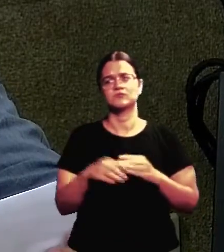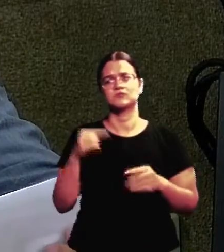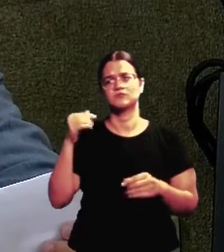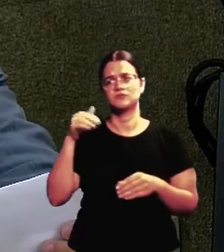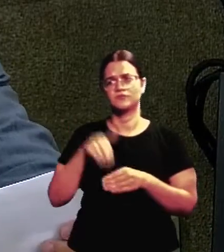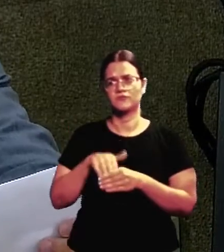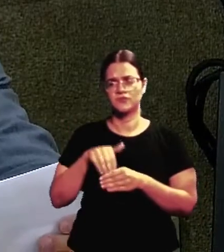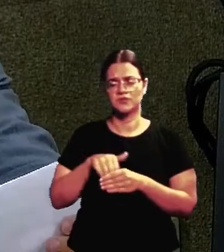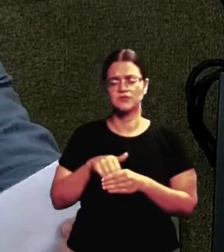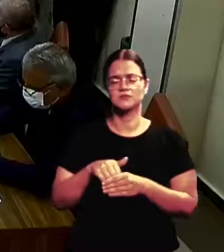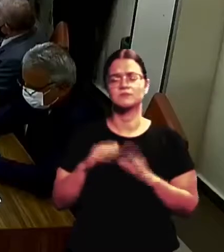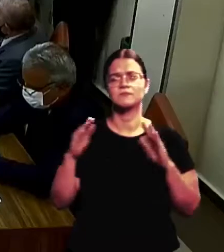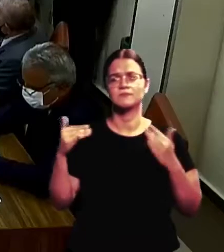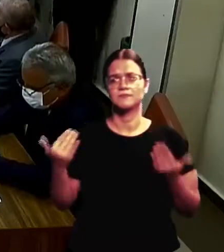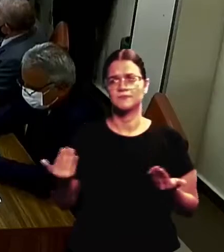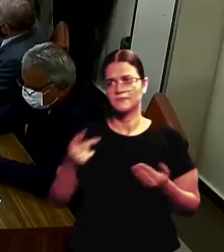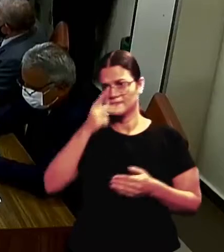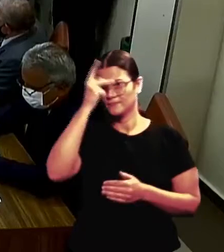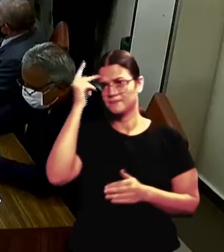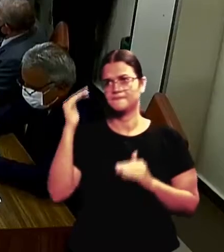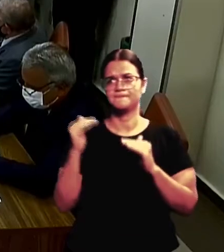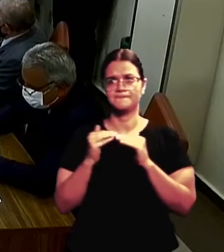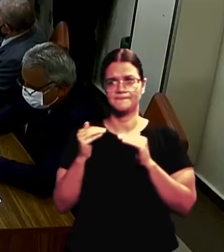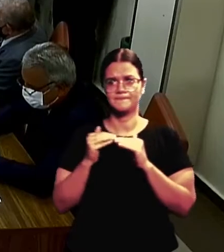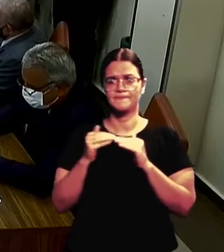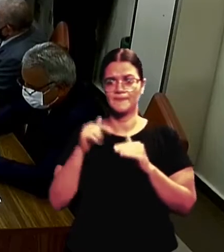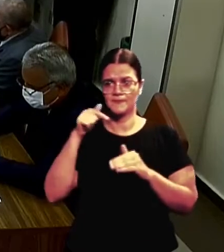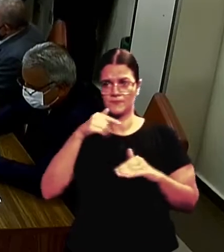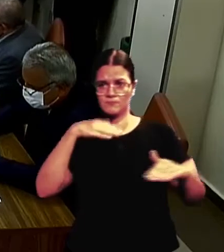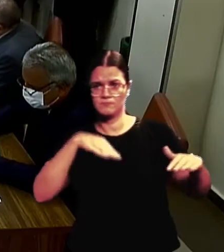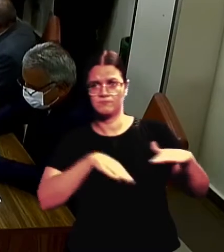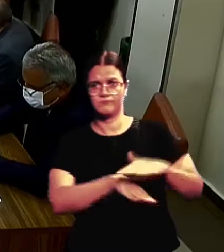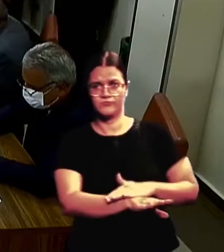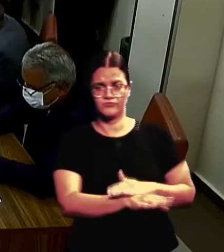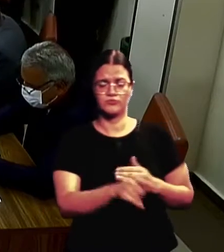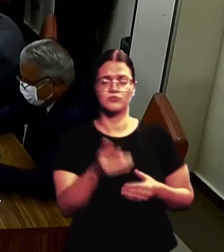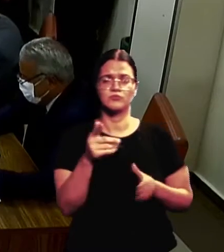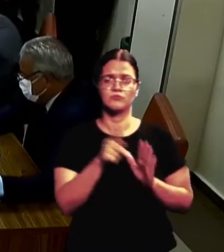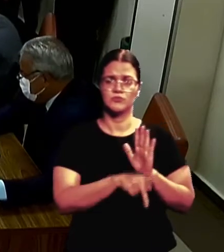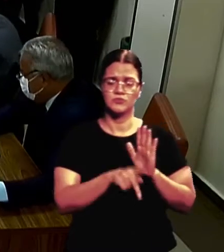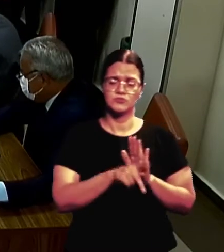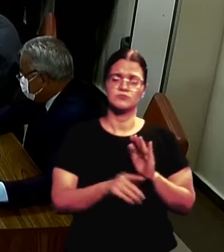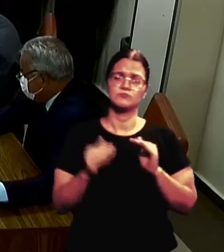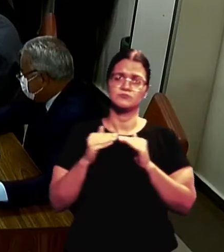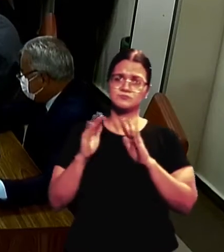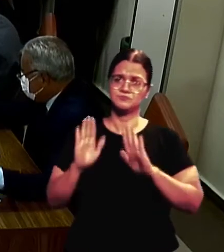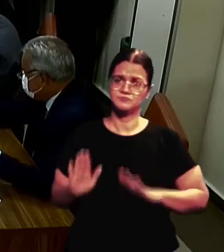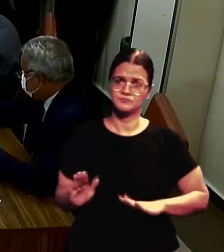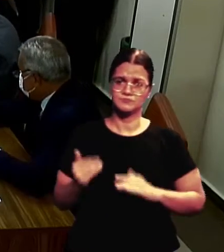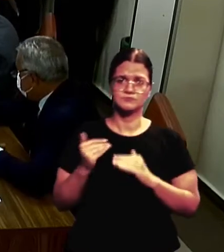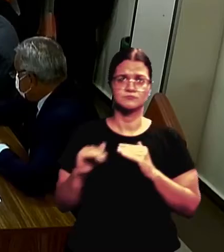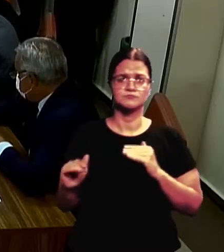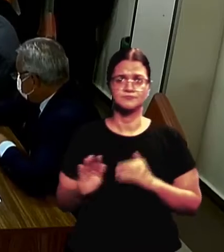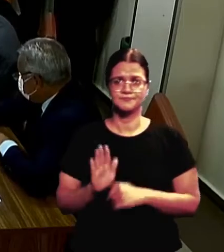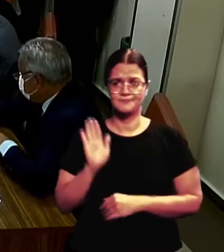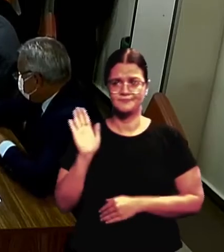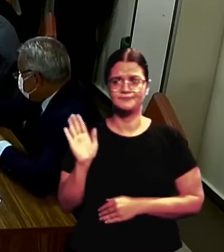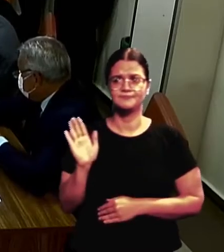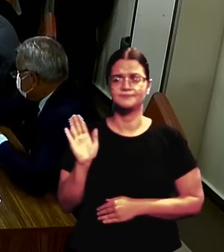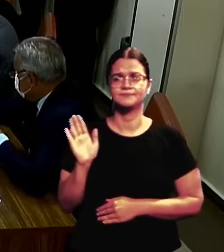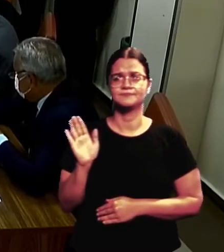em votação. Portanto, os favoráveis ao voto vereador Mauro pelo arquivamento permaneçam como estão, os